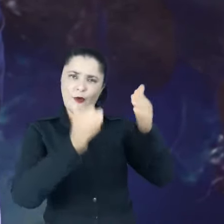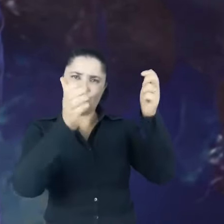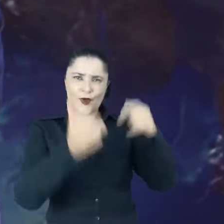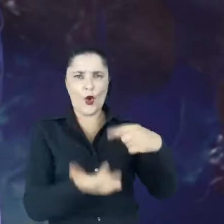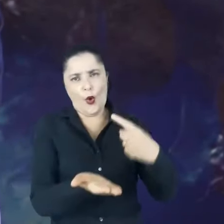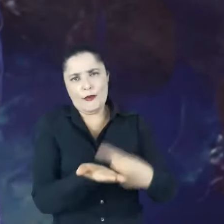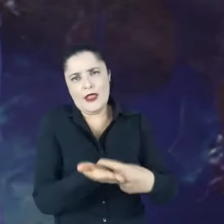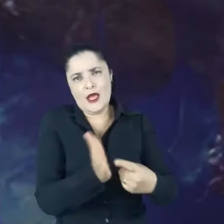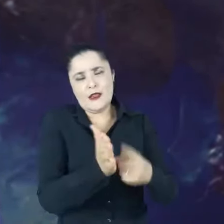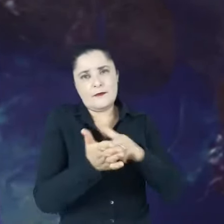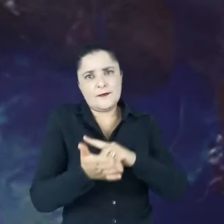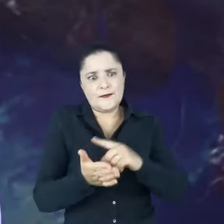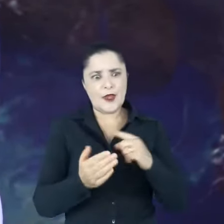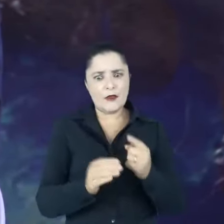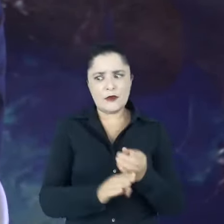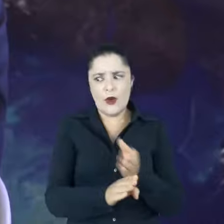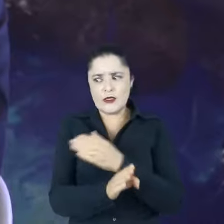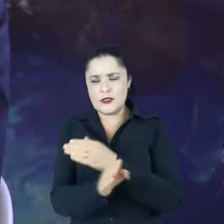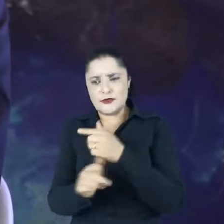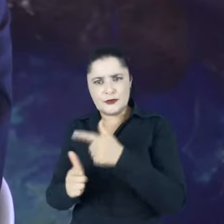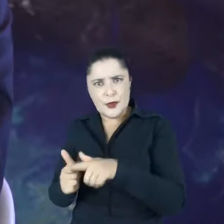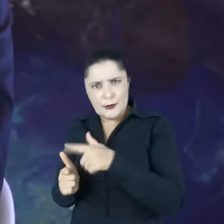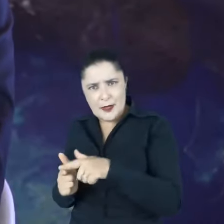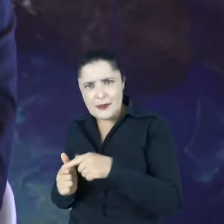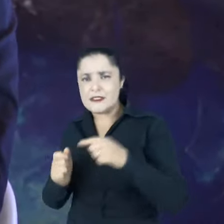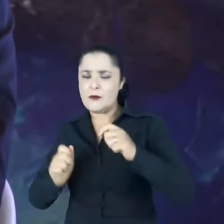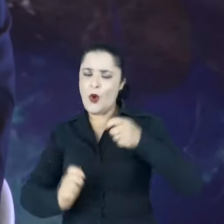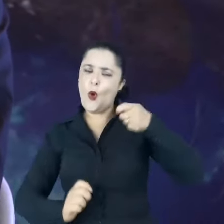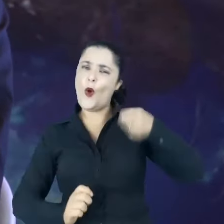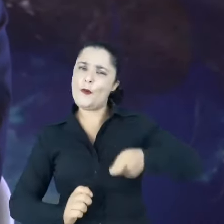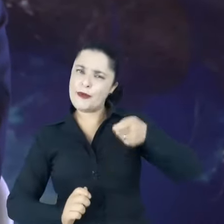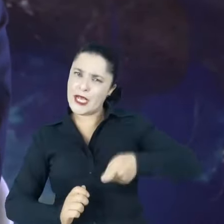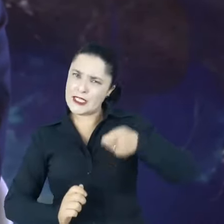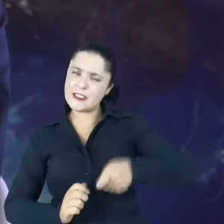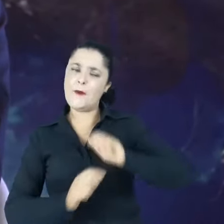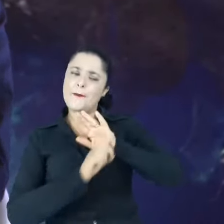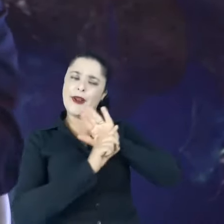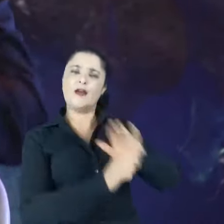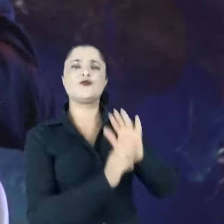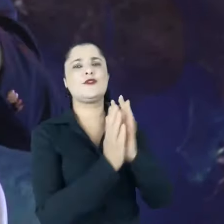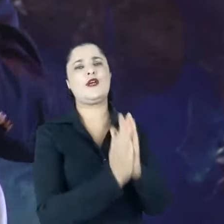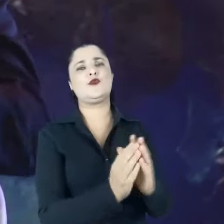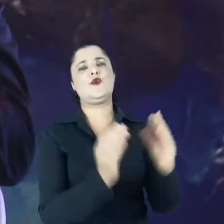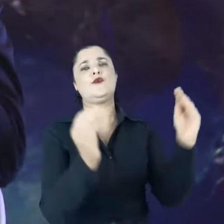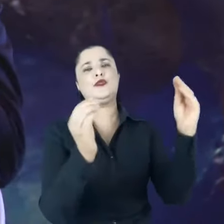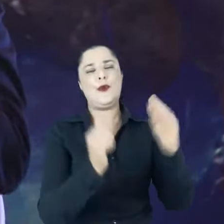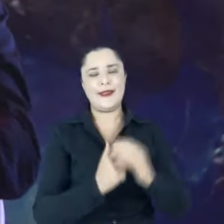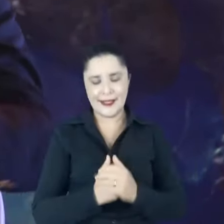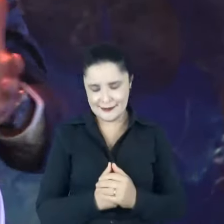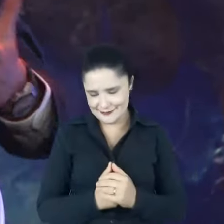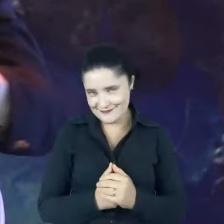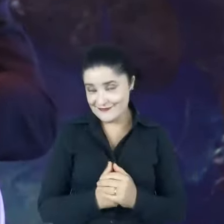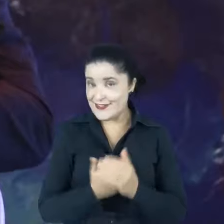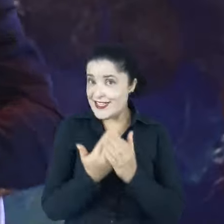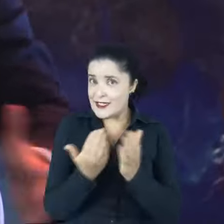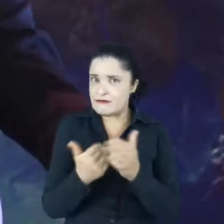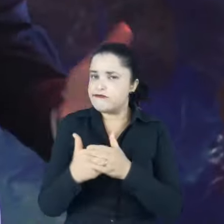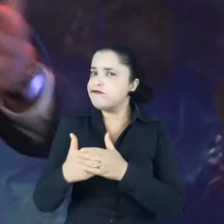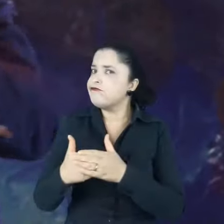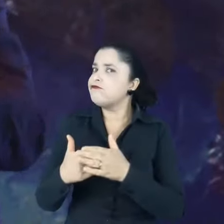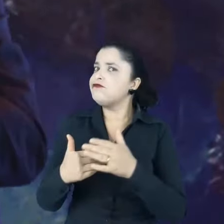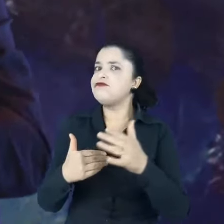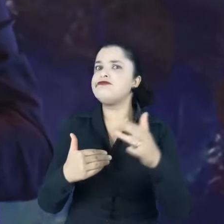parte do problema, mas tínhamos a obrigação de ser parte da solução, né? Então, a partir de abraçarmos